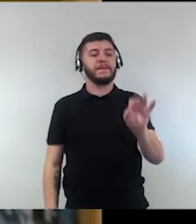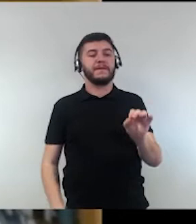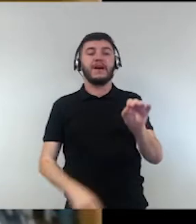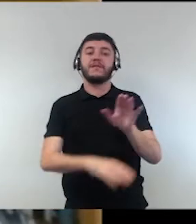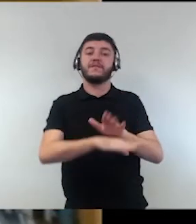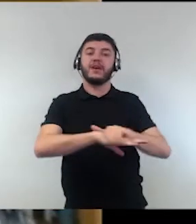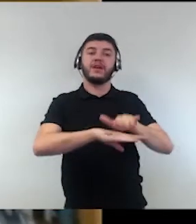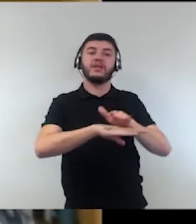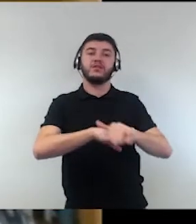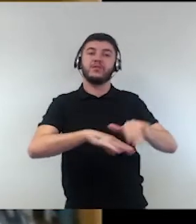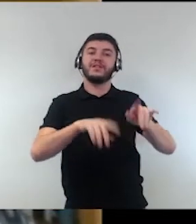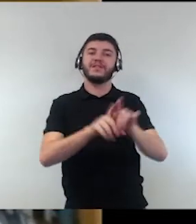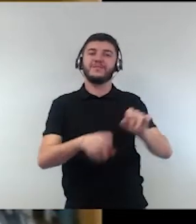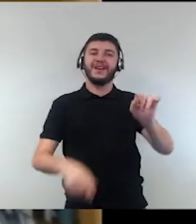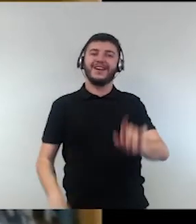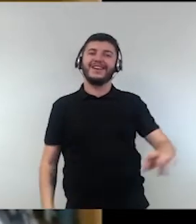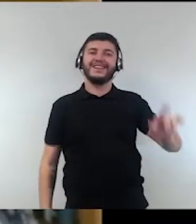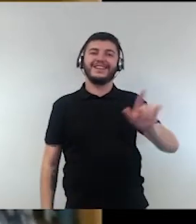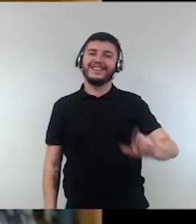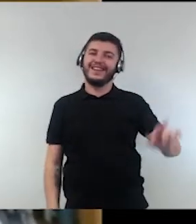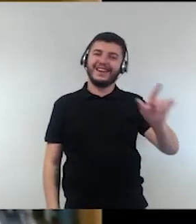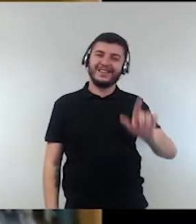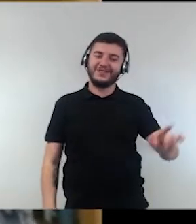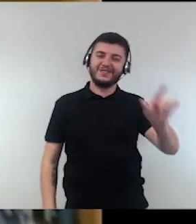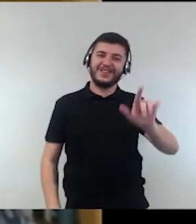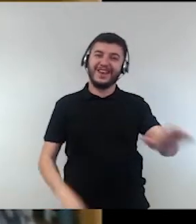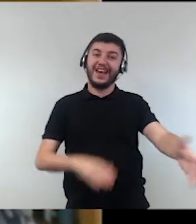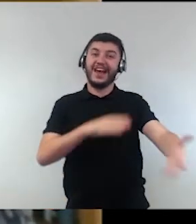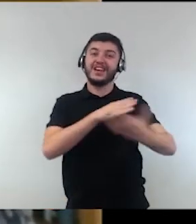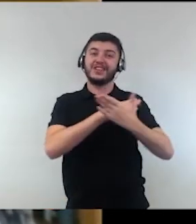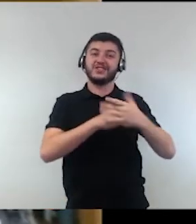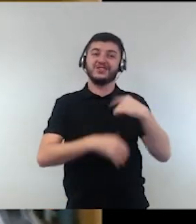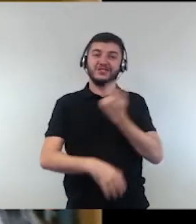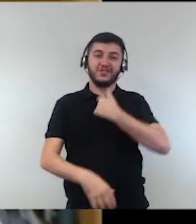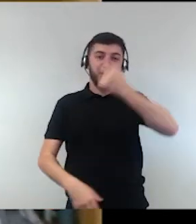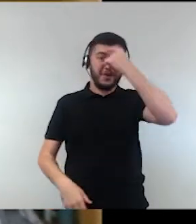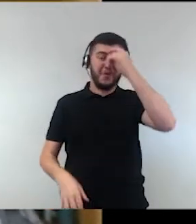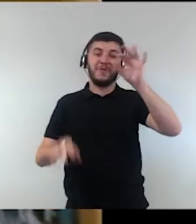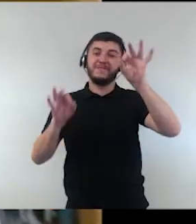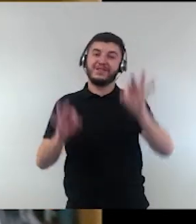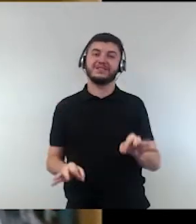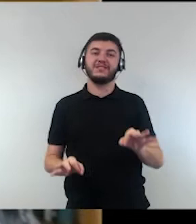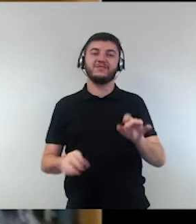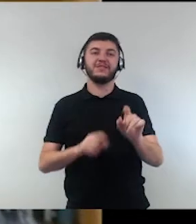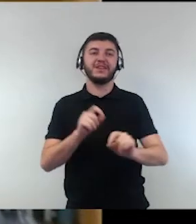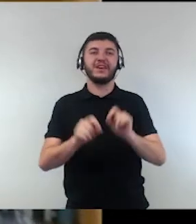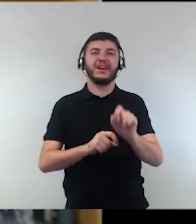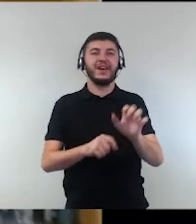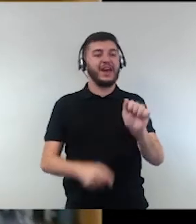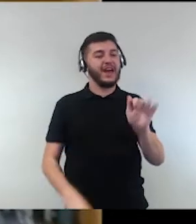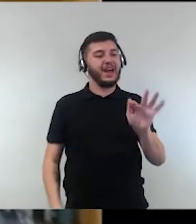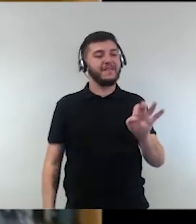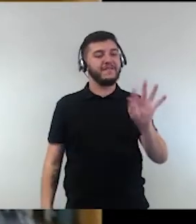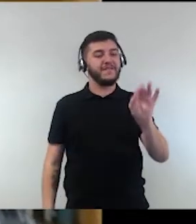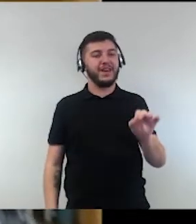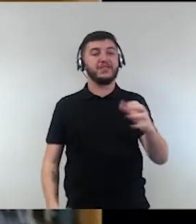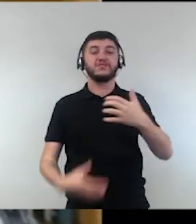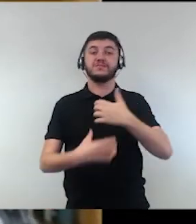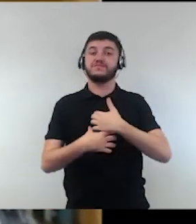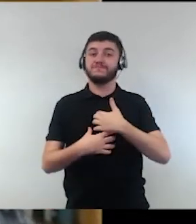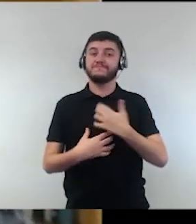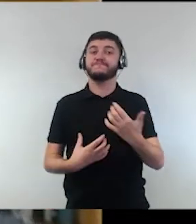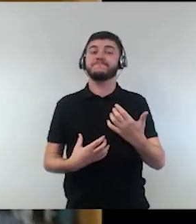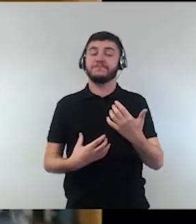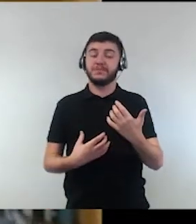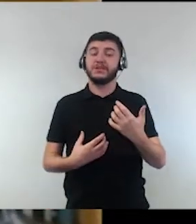literatura é uma forma de compreensão do afeto como um sentimento essencial para